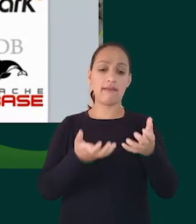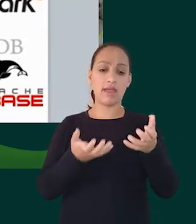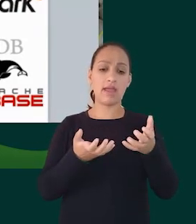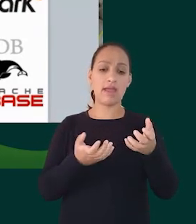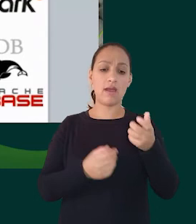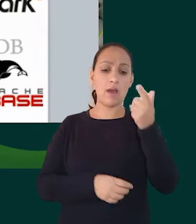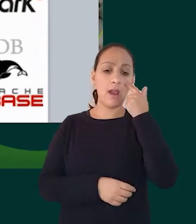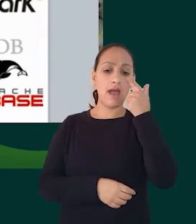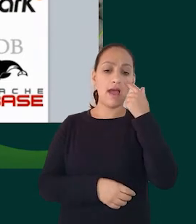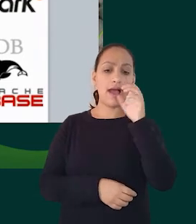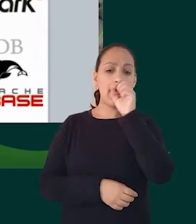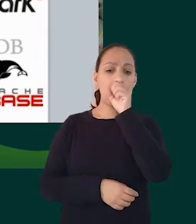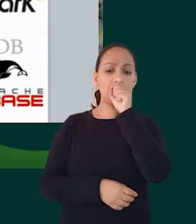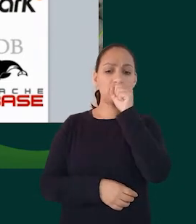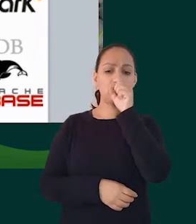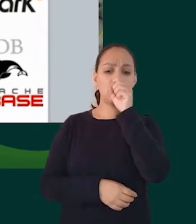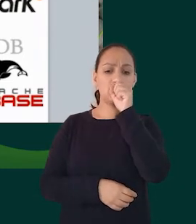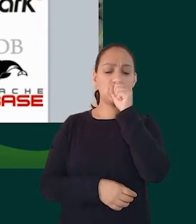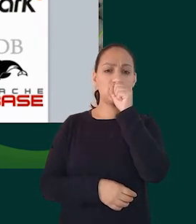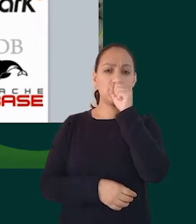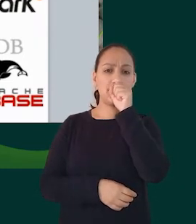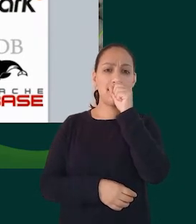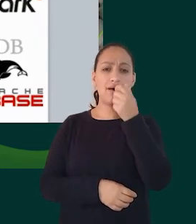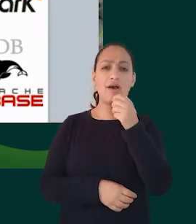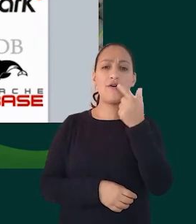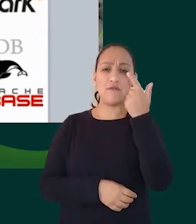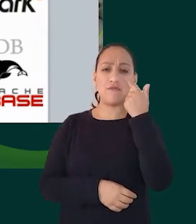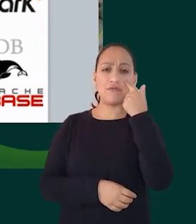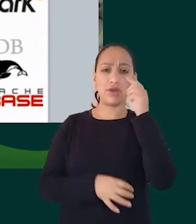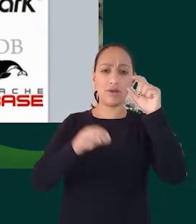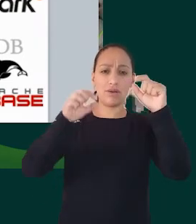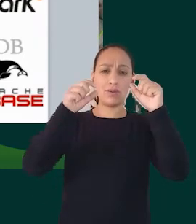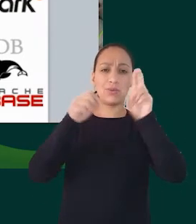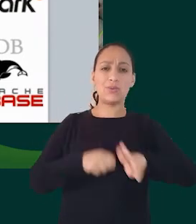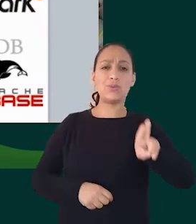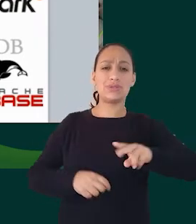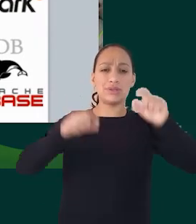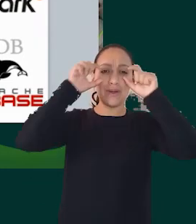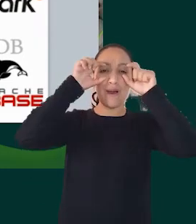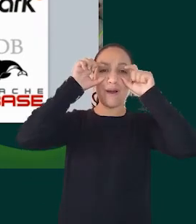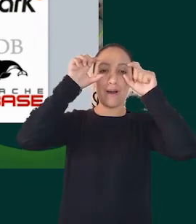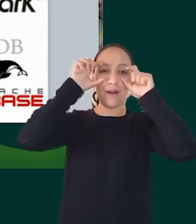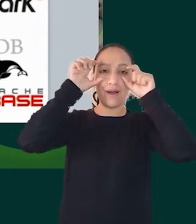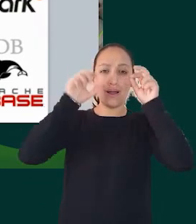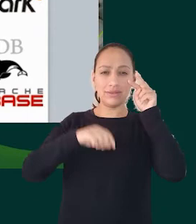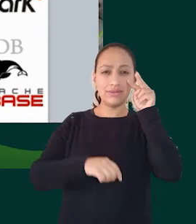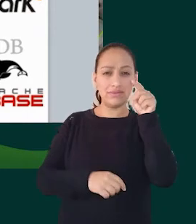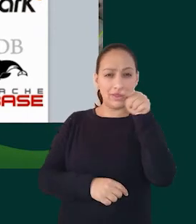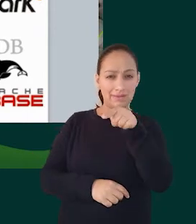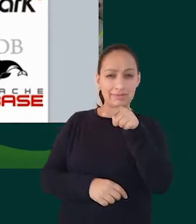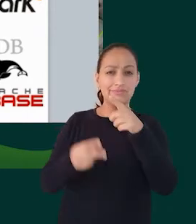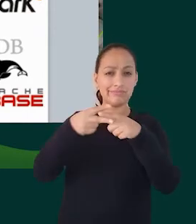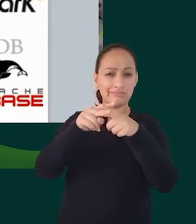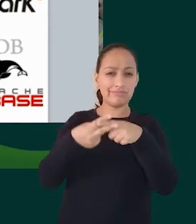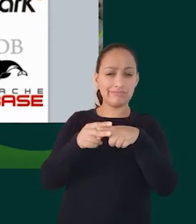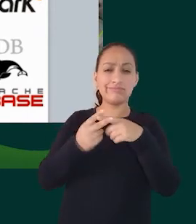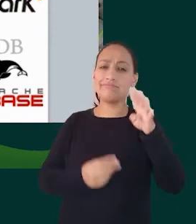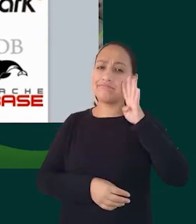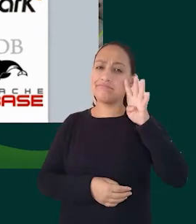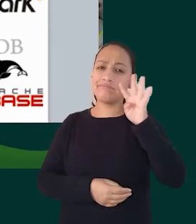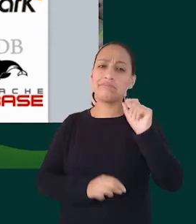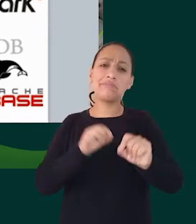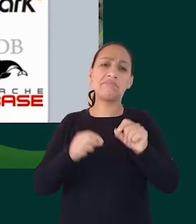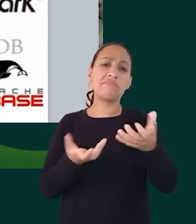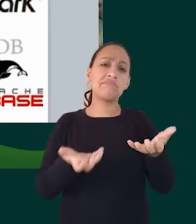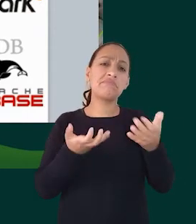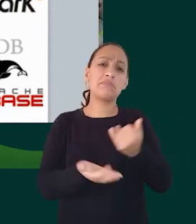essa laranjinha aqui de óculos, tá? Que é uma ferramenta bem bacana para quem quer começar, ela é bem fácil